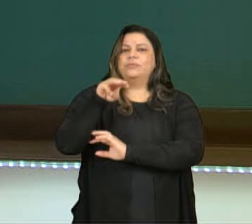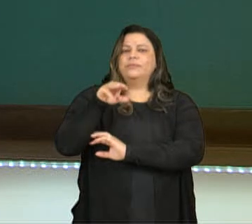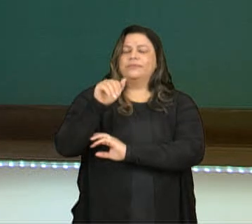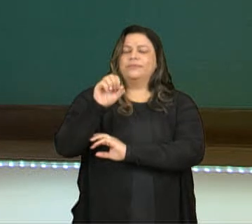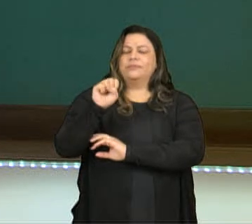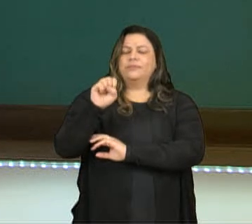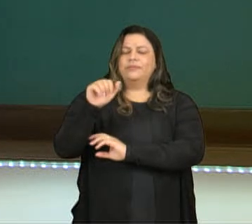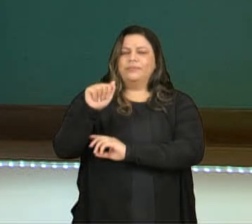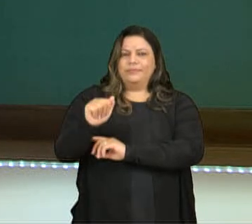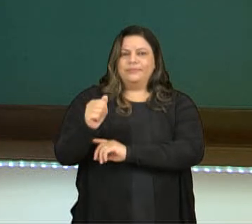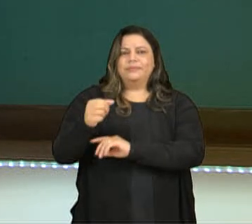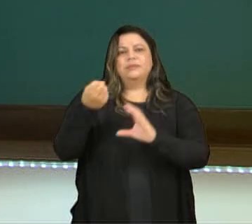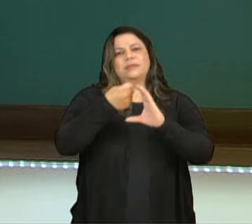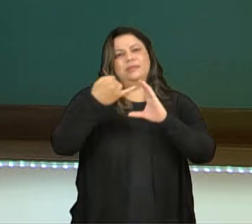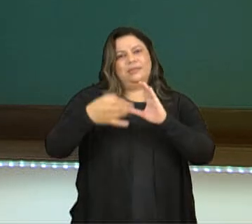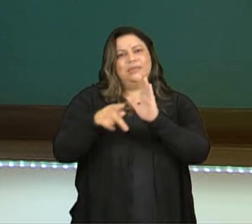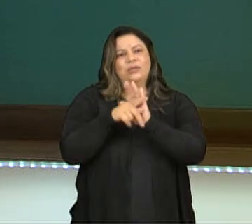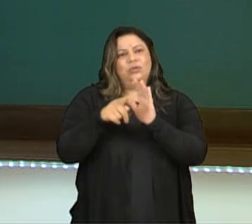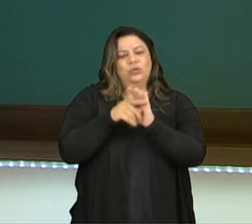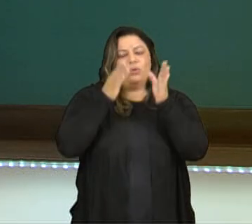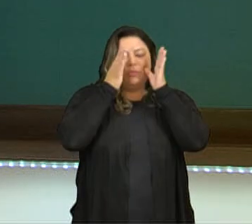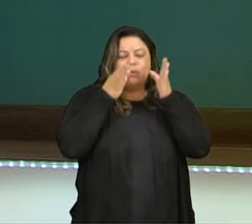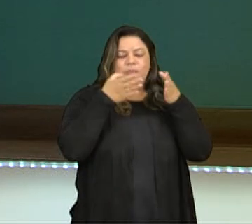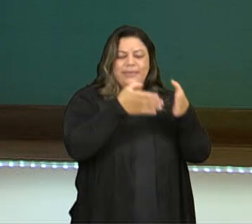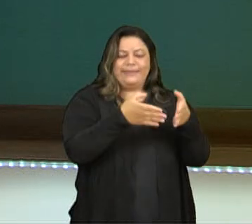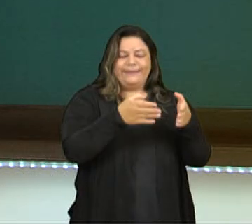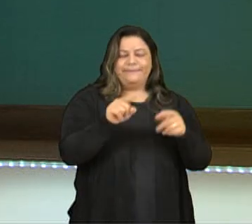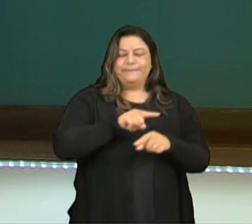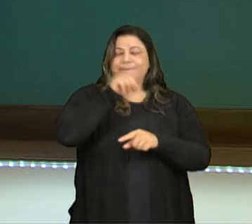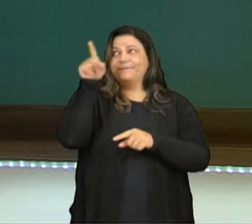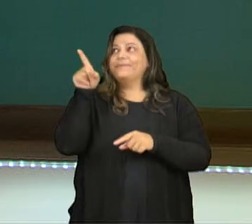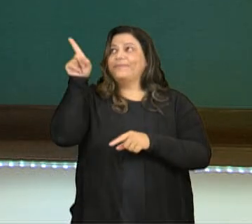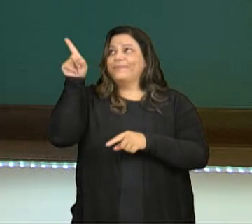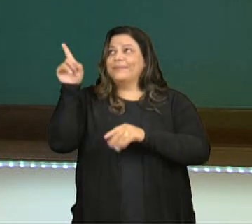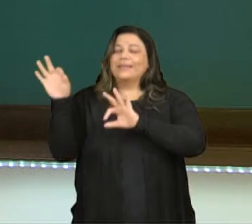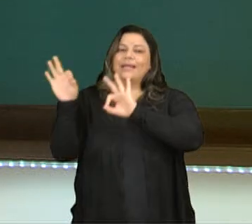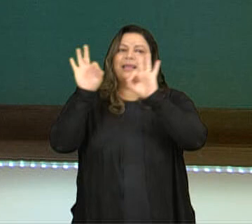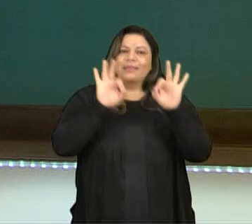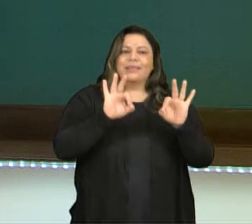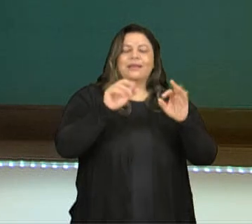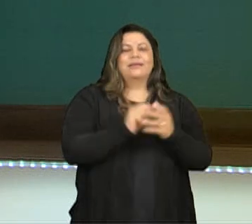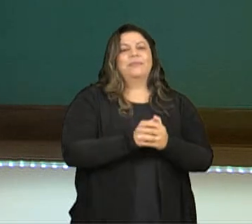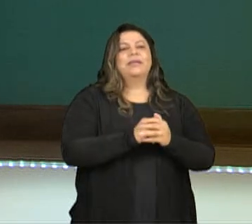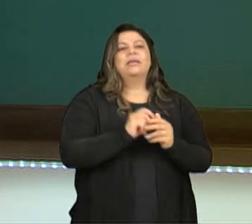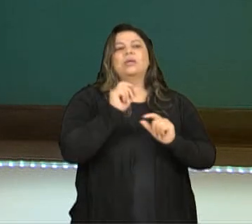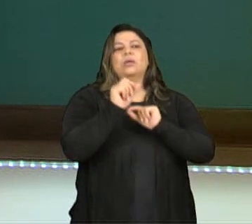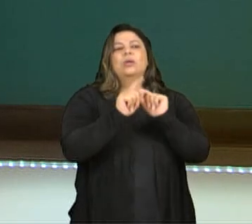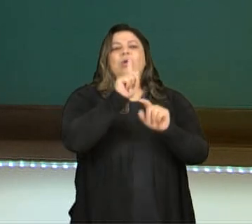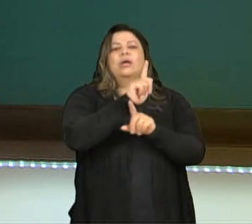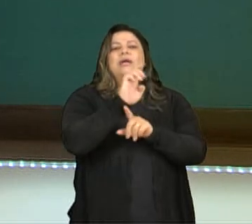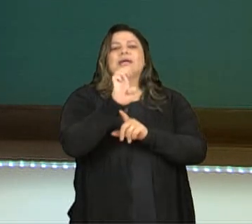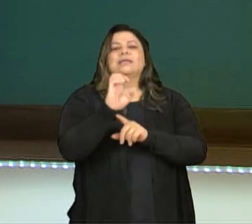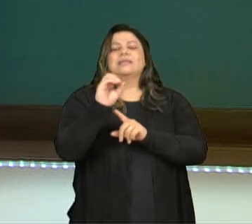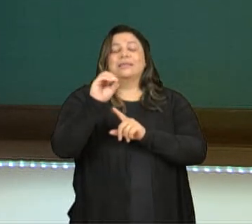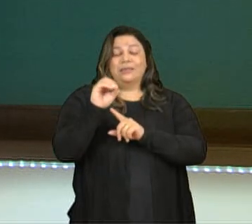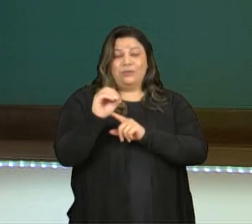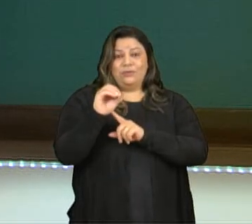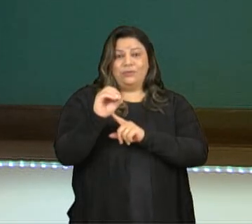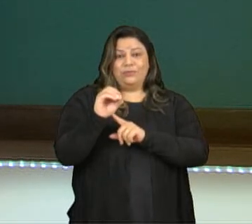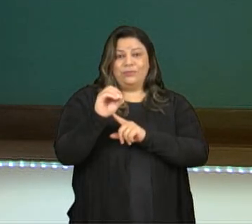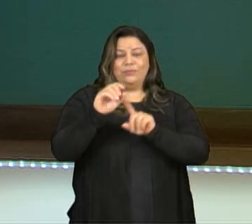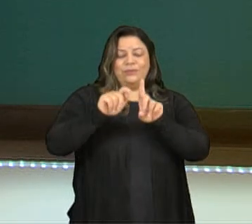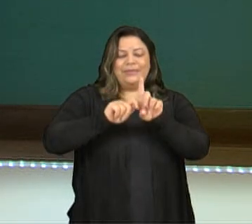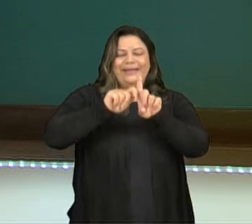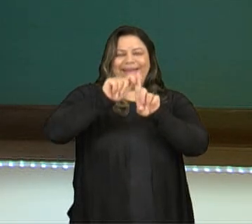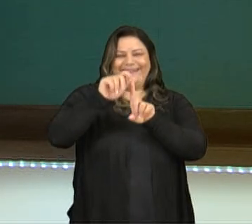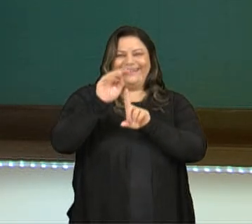relacionado a essas características ali. Nós temos também a energia geotérmica, que é do calor do